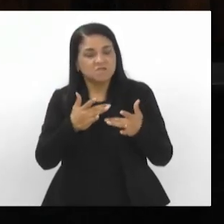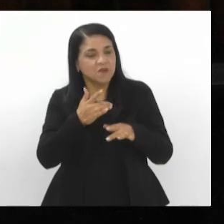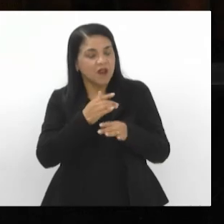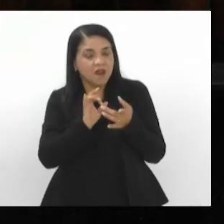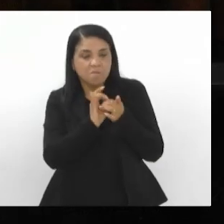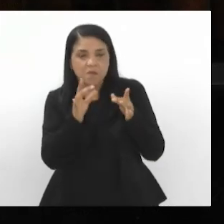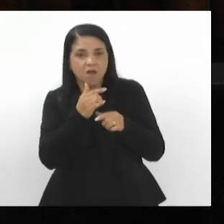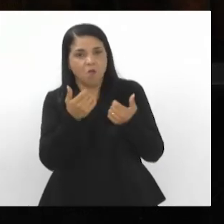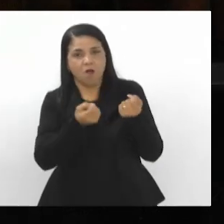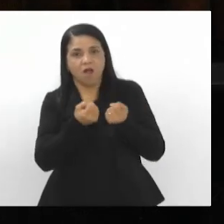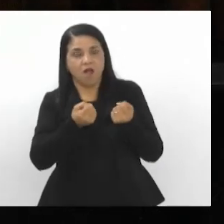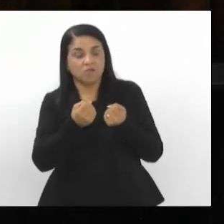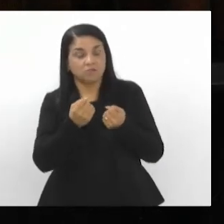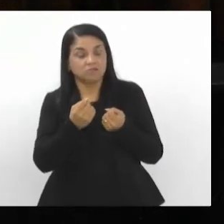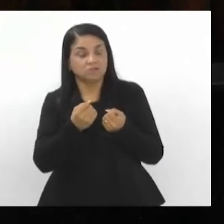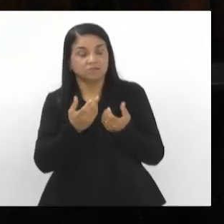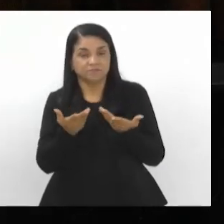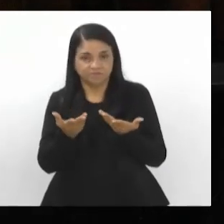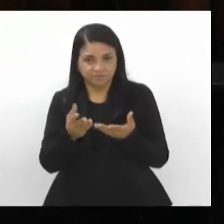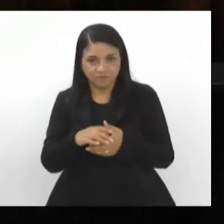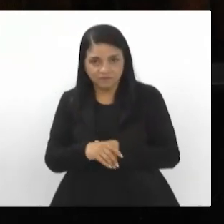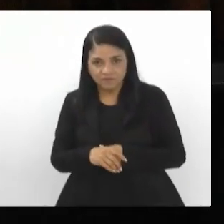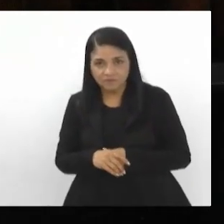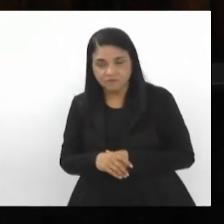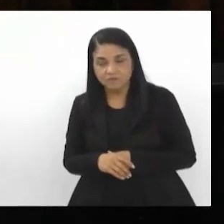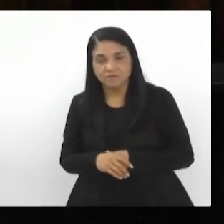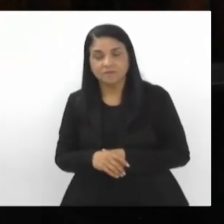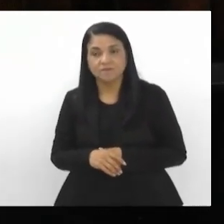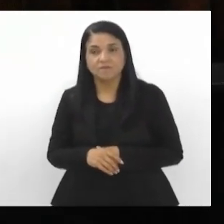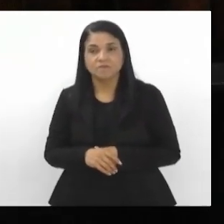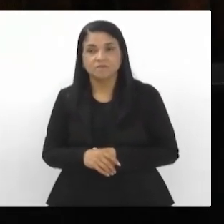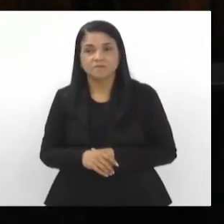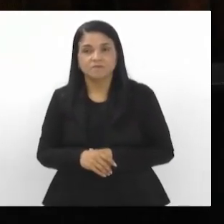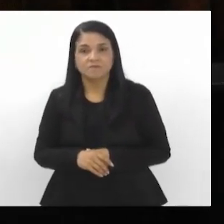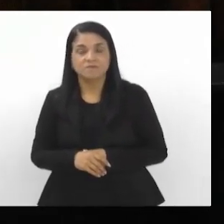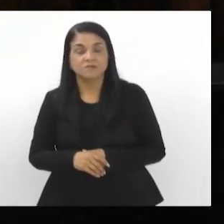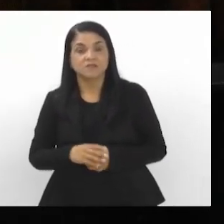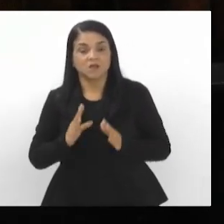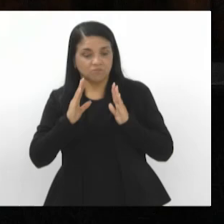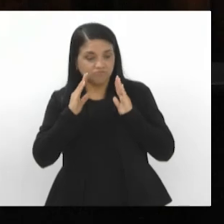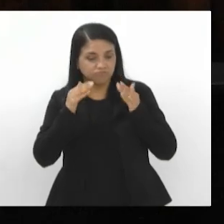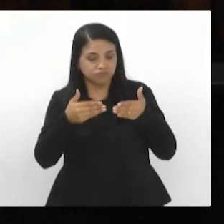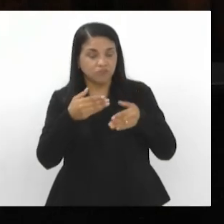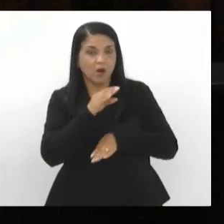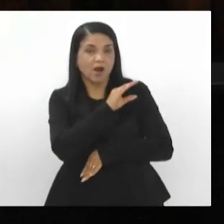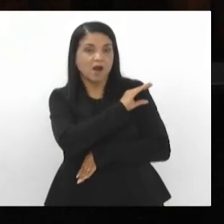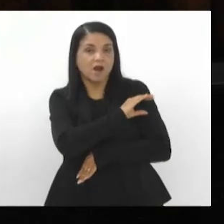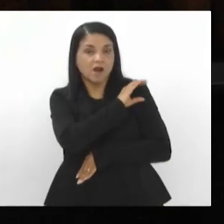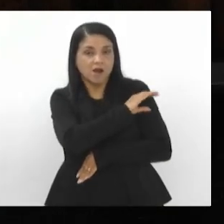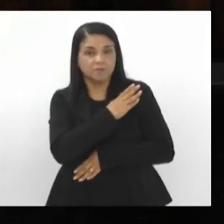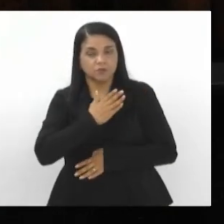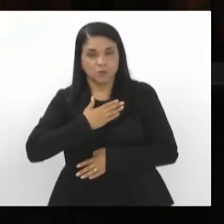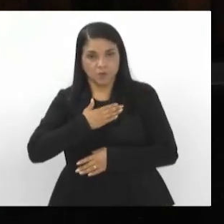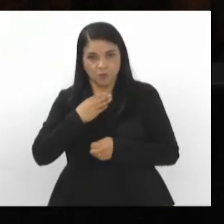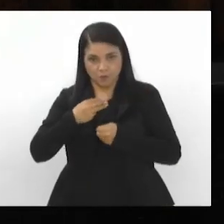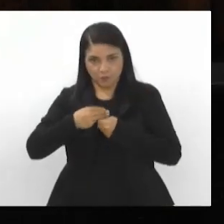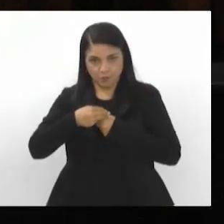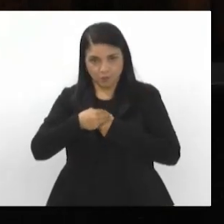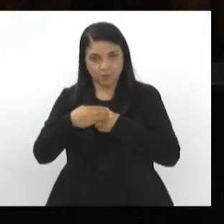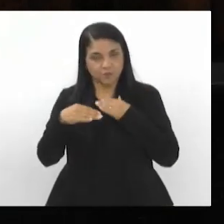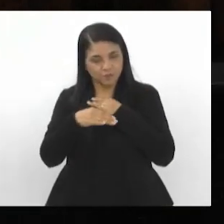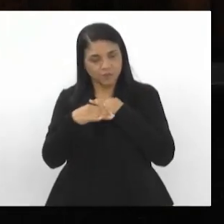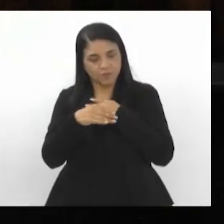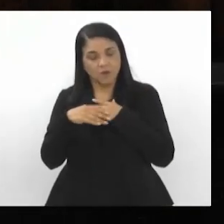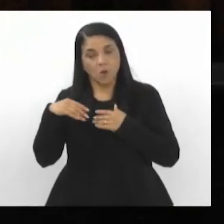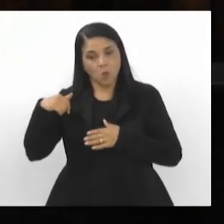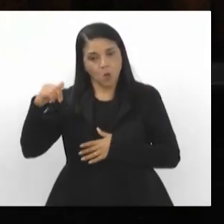passando mal dentro dos veículos. E voltado para Campos dos Goytacazes, que é o meu município, e obviamente que a gente anda a